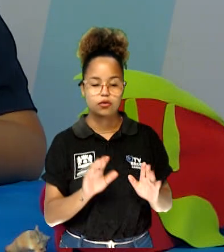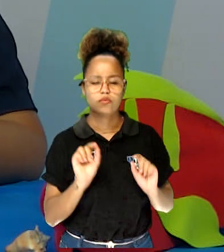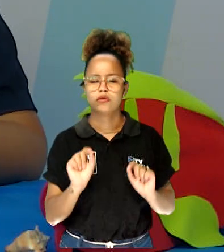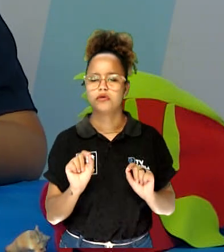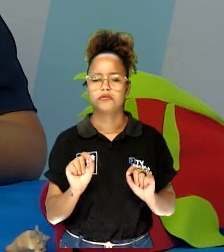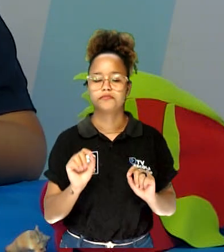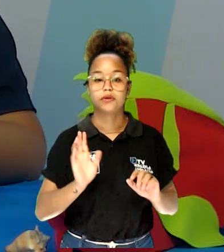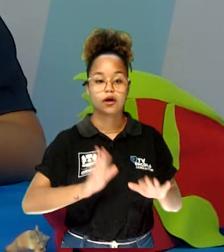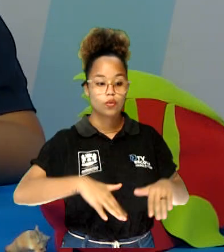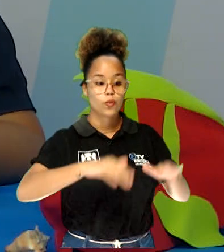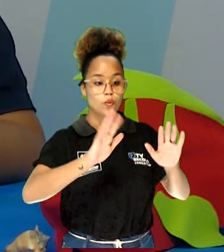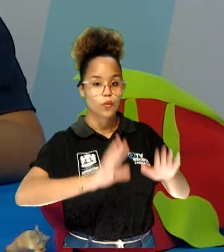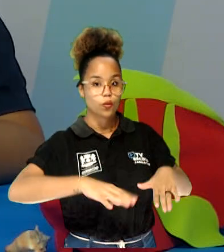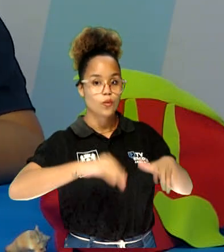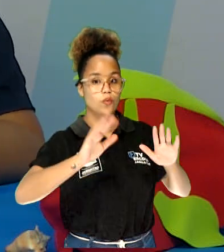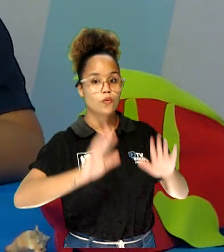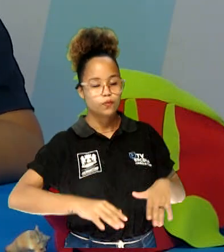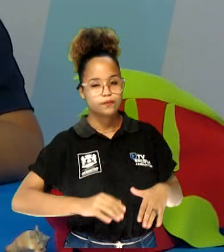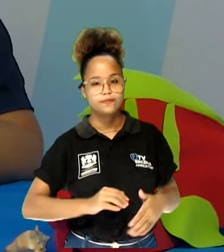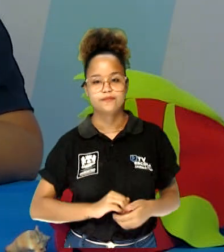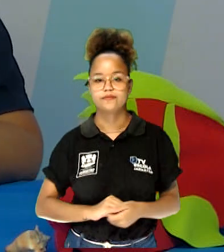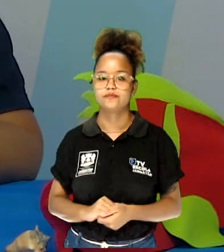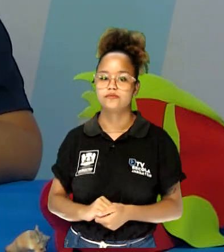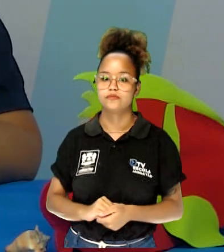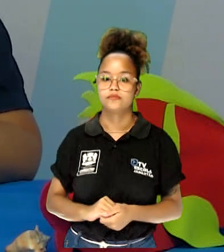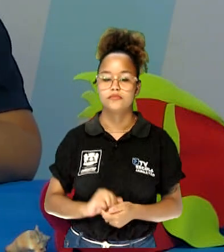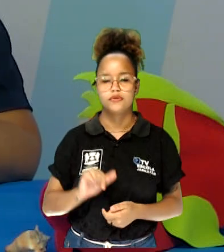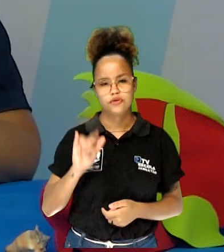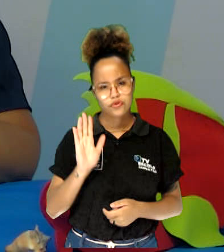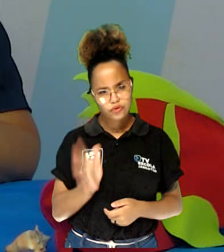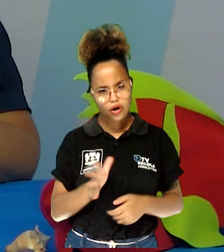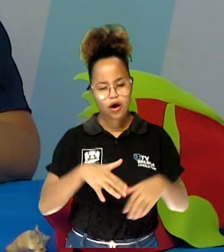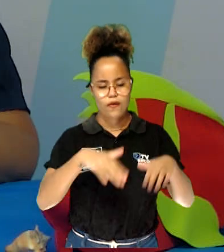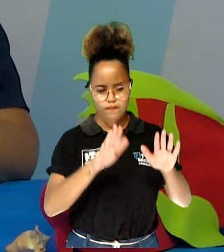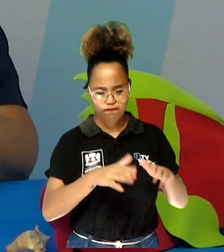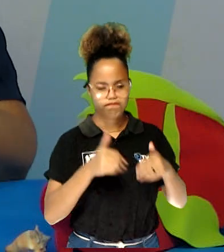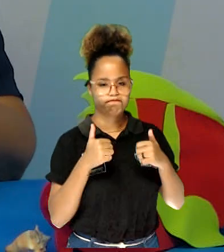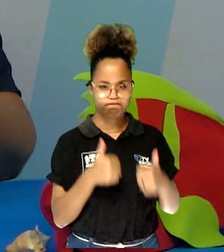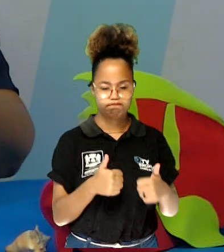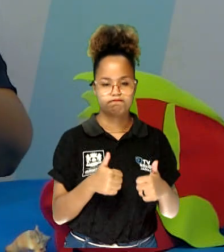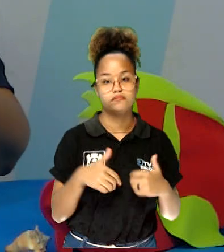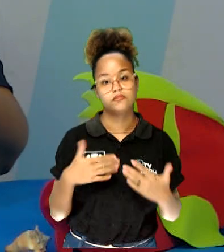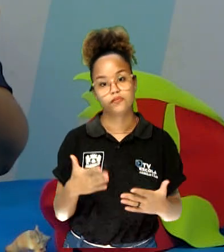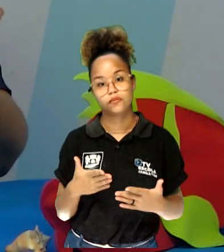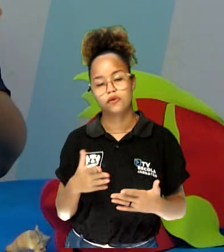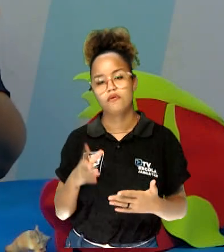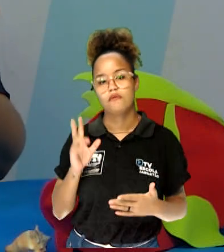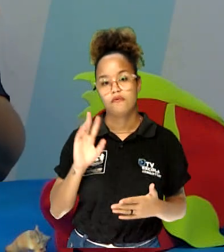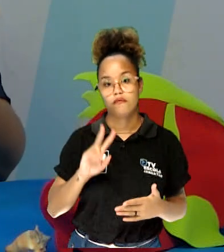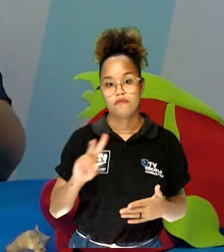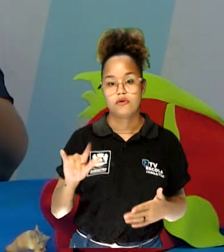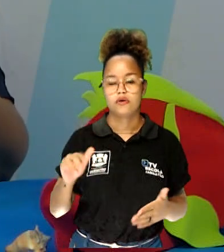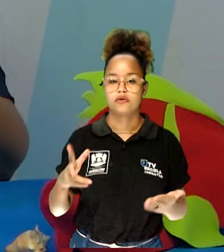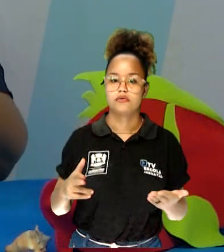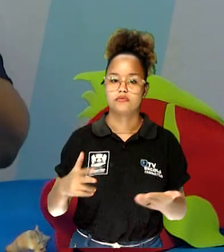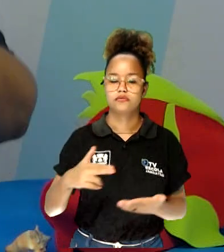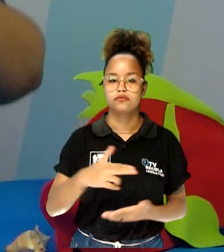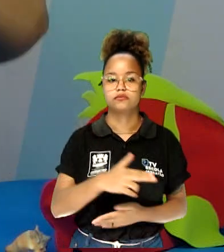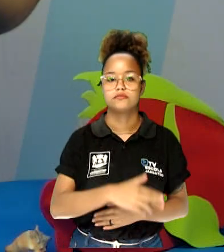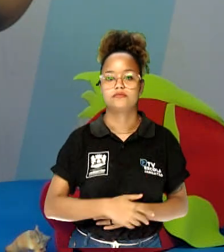Para secar. Quando estiver bem sequinho, nós iremos recortar. Olha só.